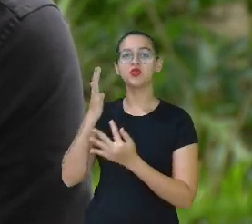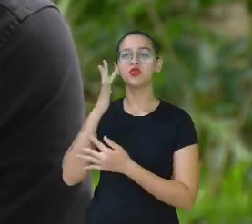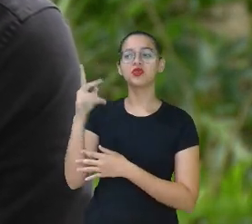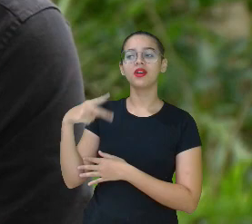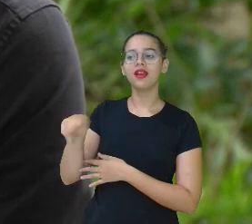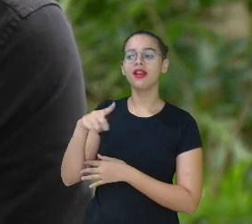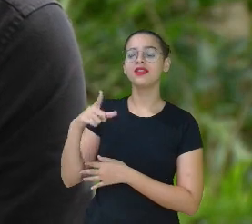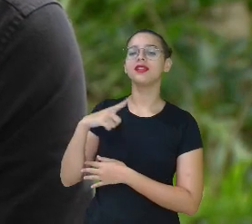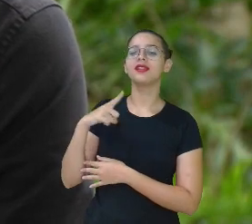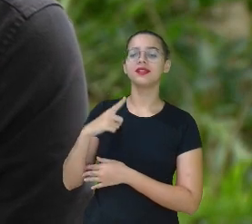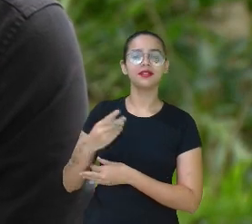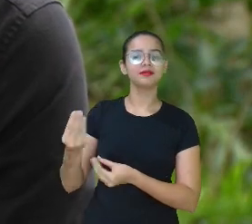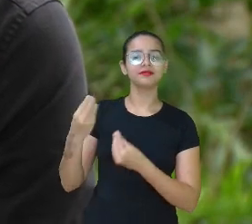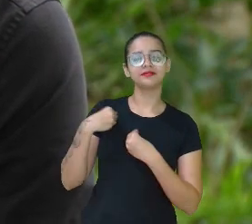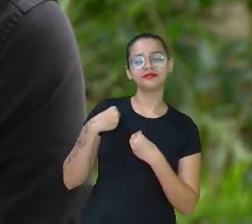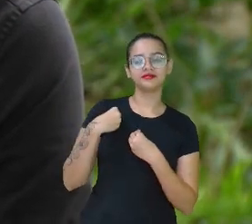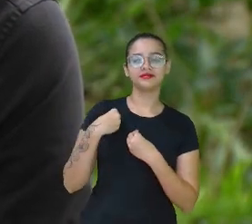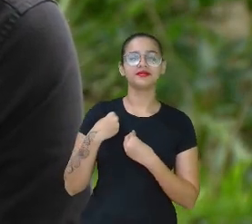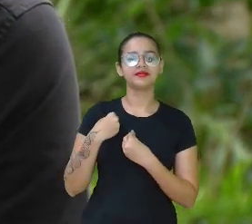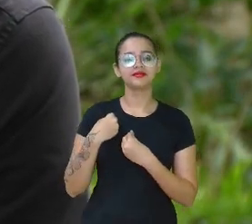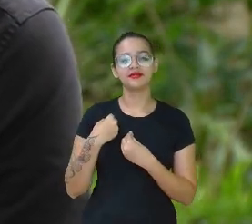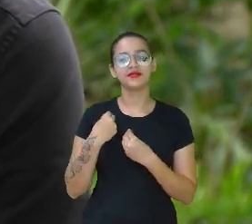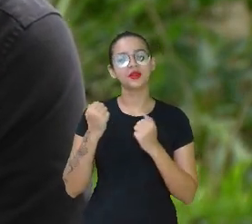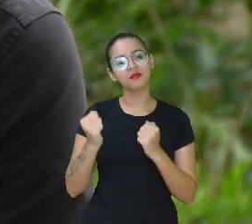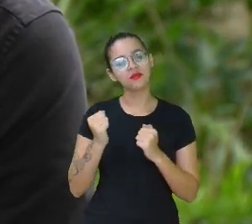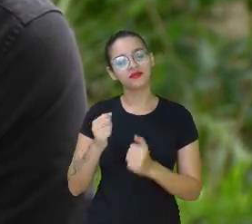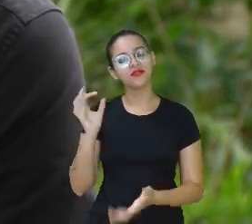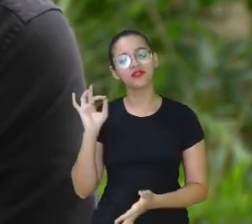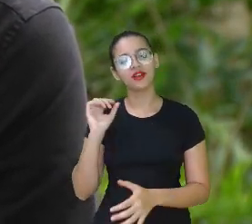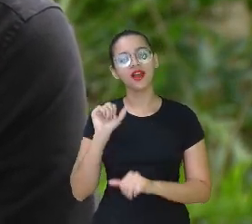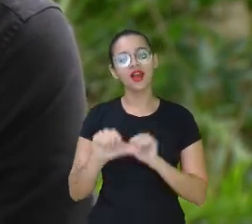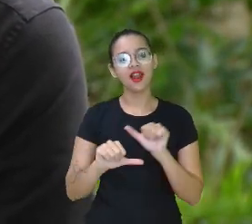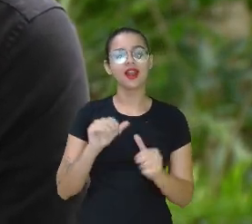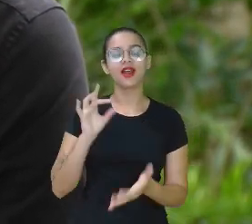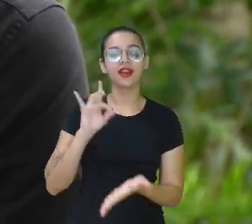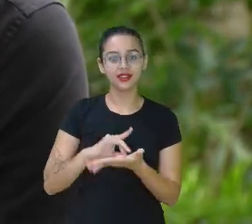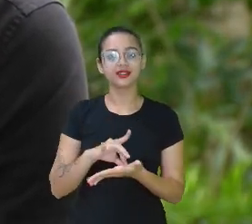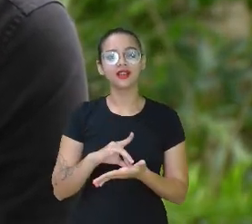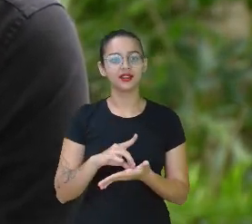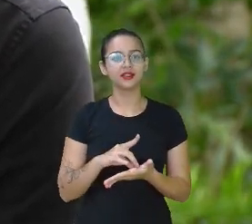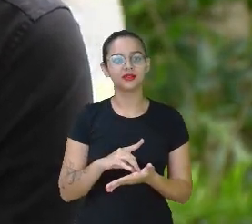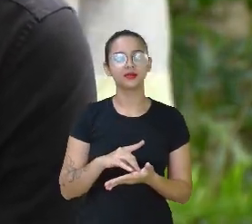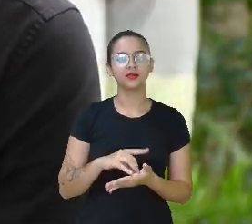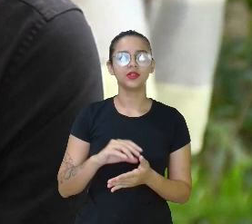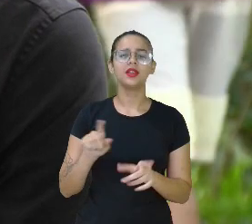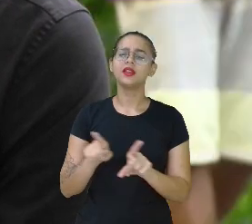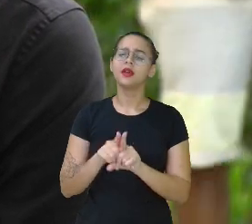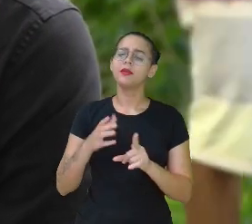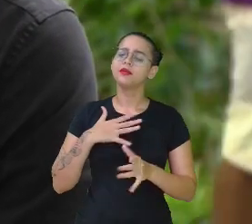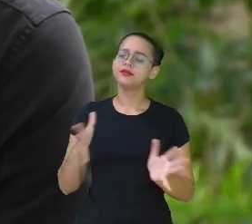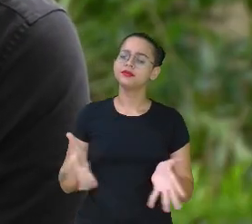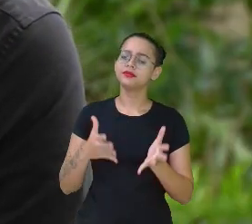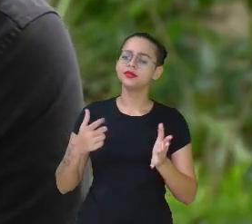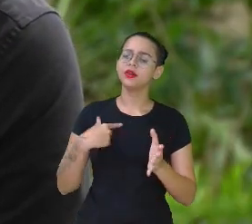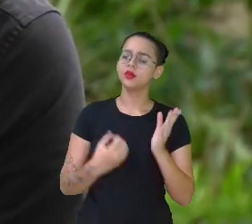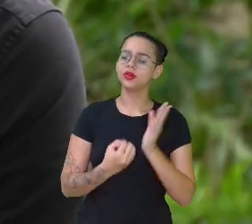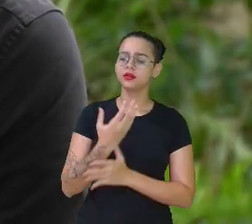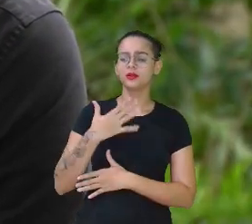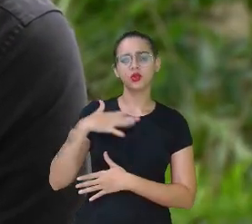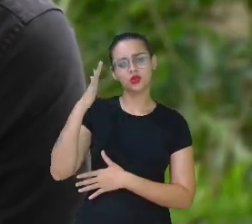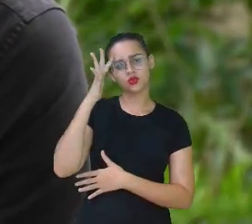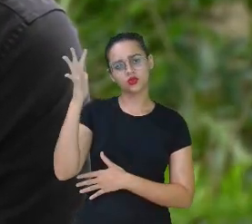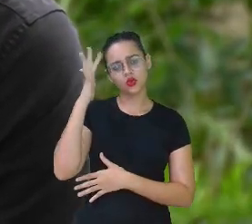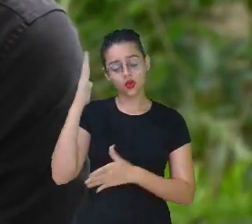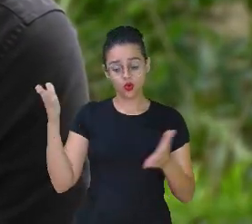eles carregavam, acho que pode ter sido realizado, e aí também me impulsionou para que eu pudesse criar os meus sonhos, né?